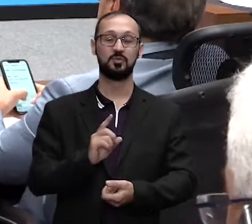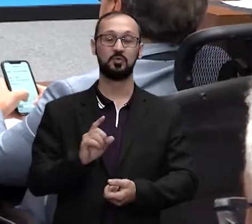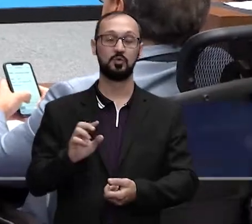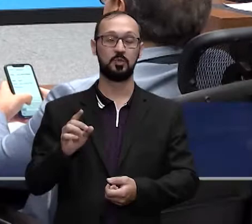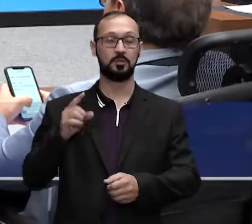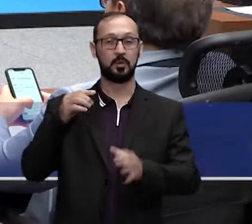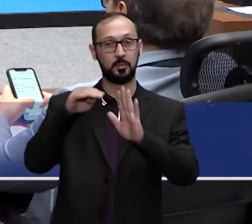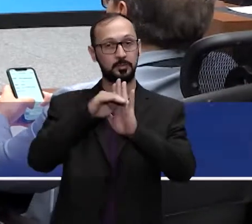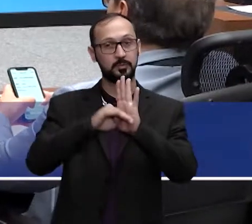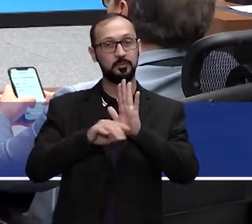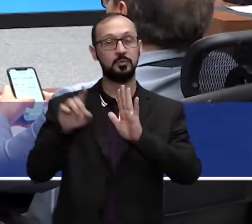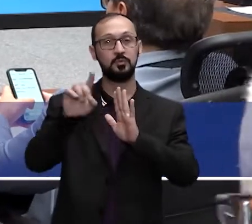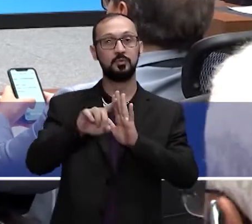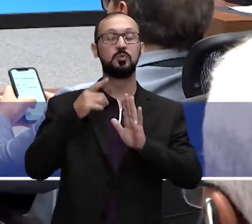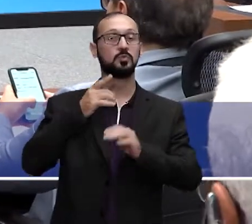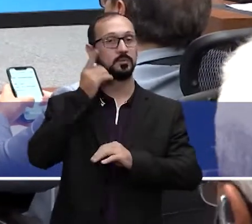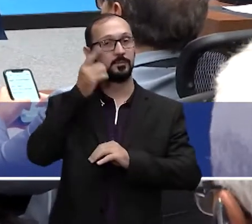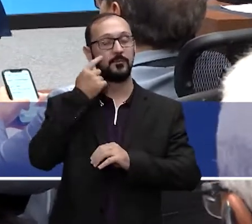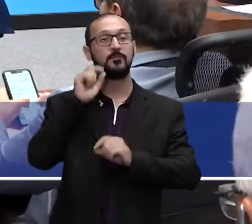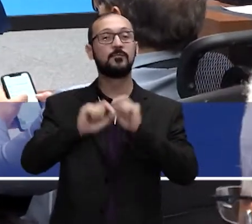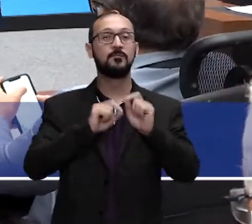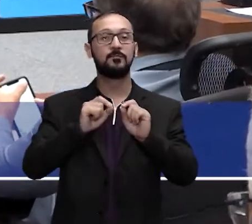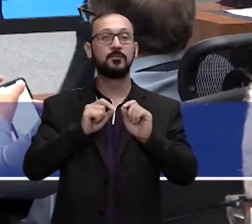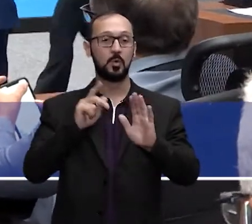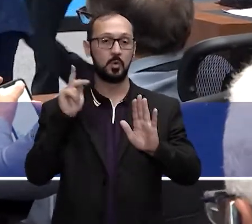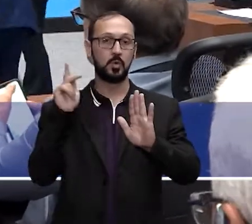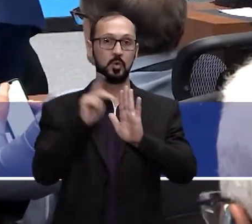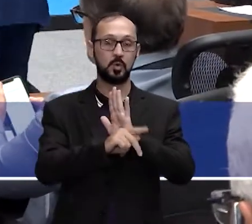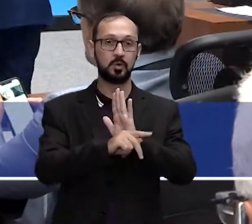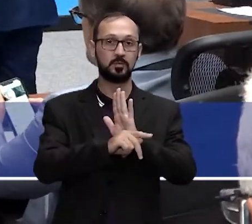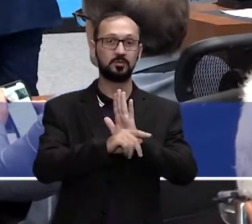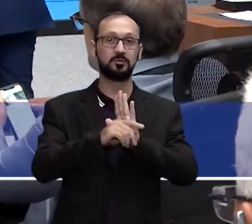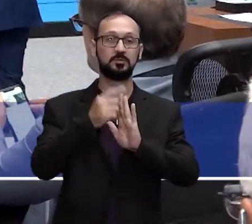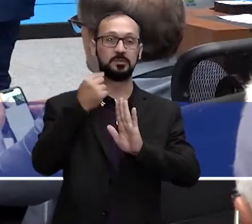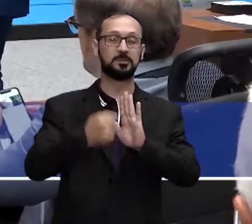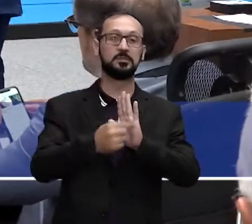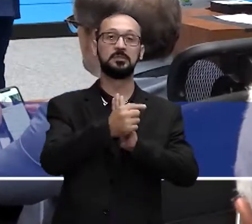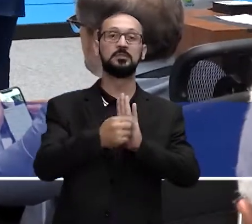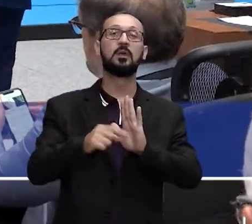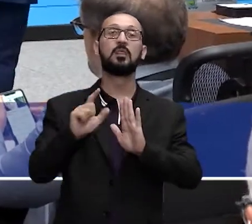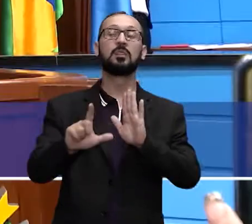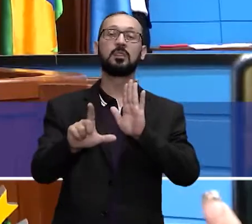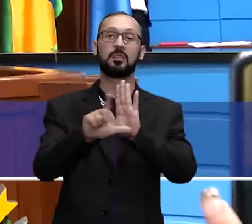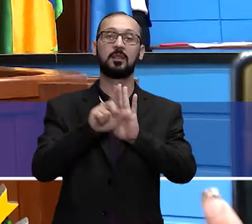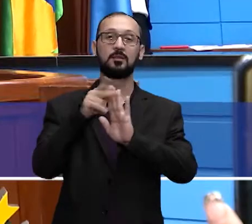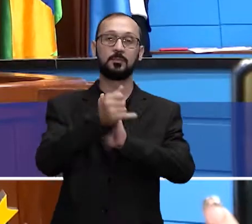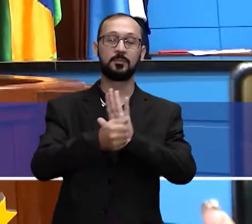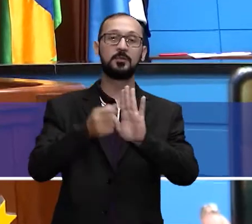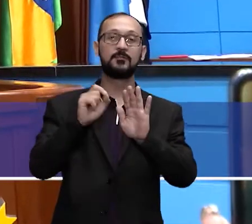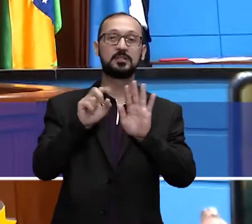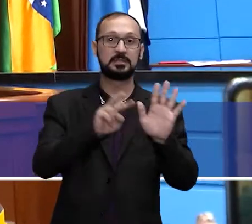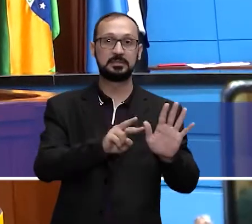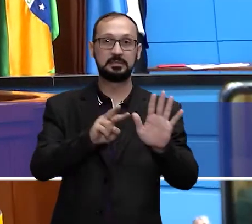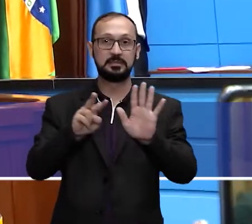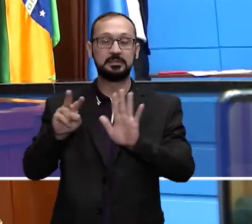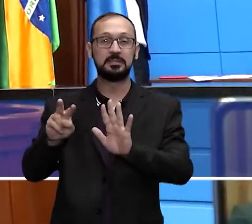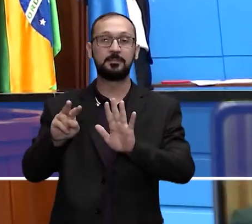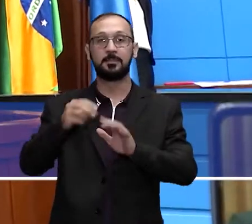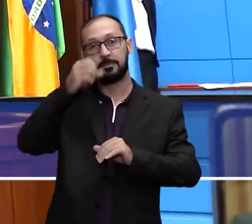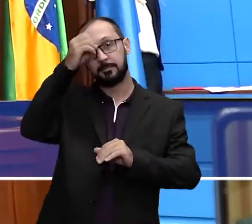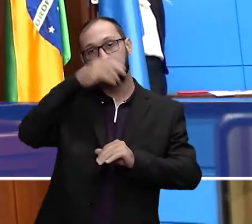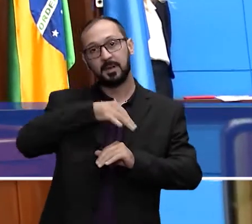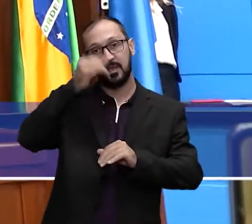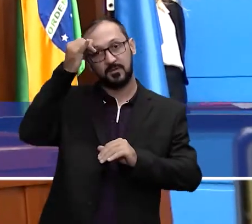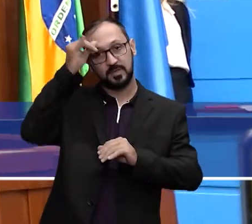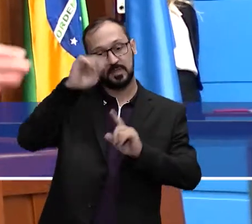Na ordem do dia, os deputados estaduais apreciaram o veto total do Executivo ao projeto de lei que institui a Semana de